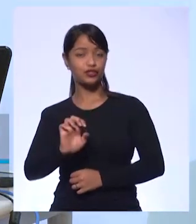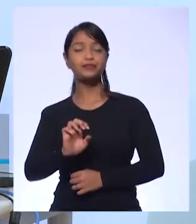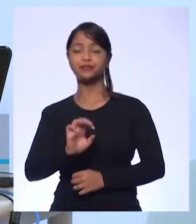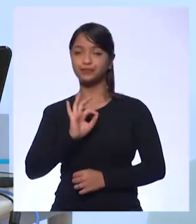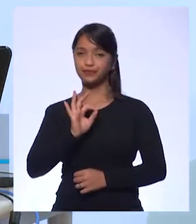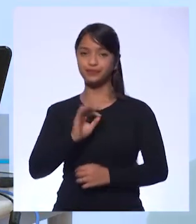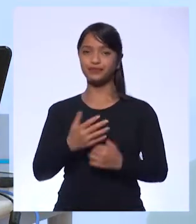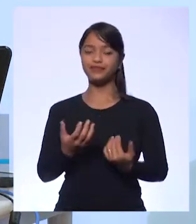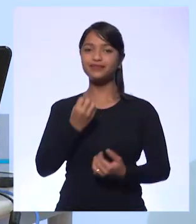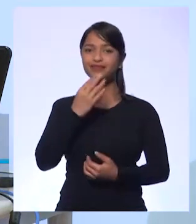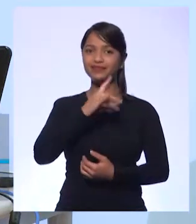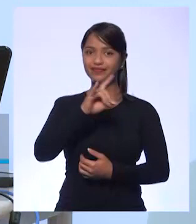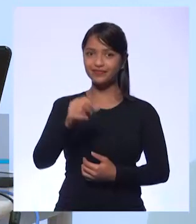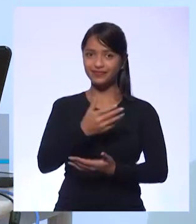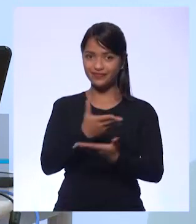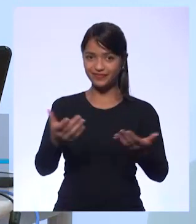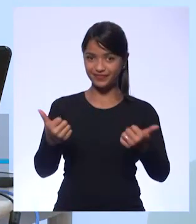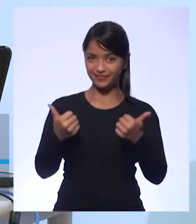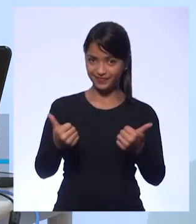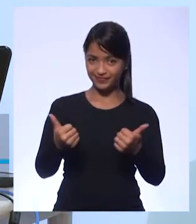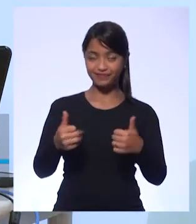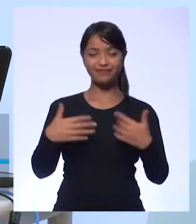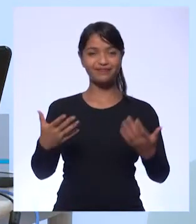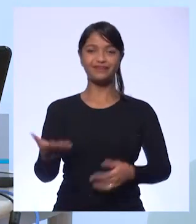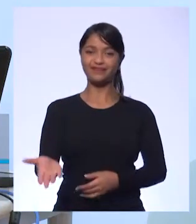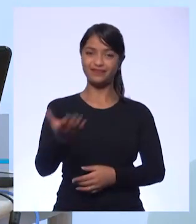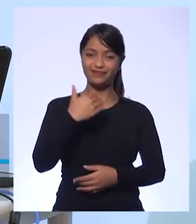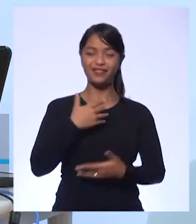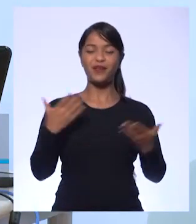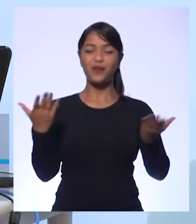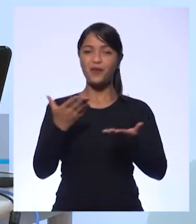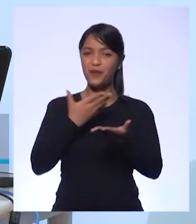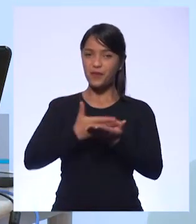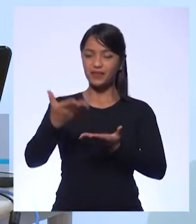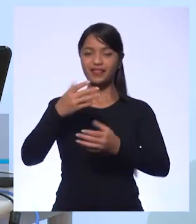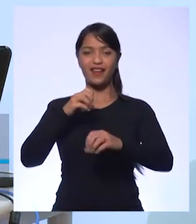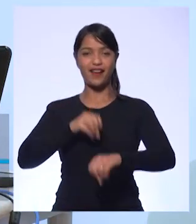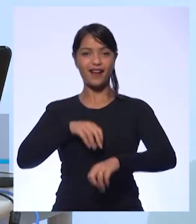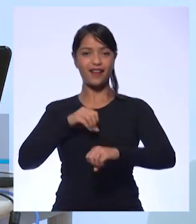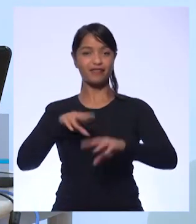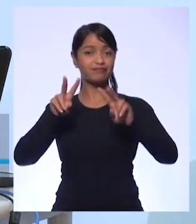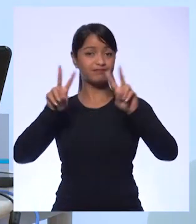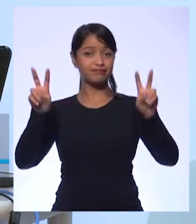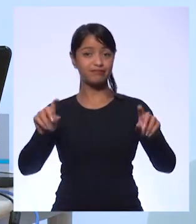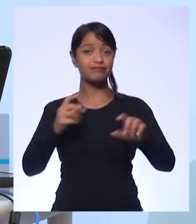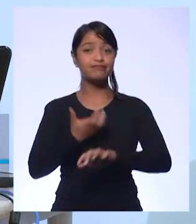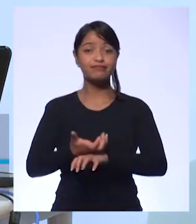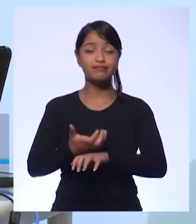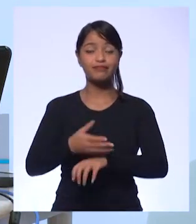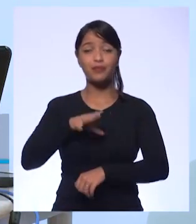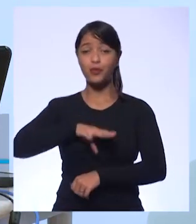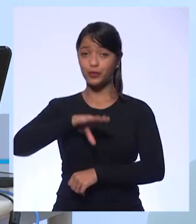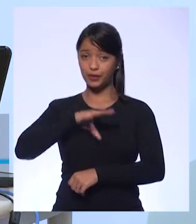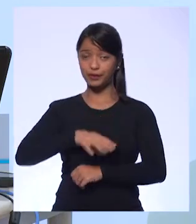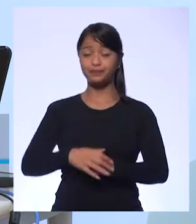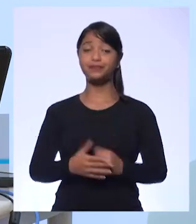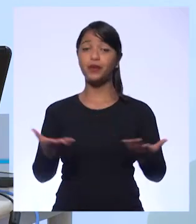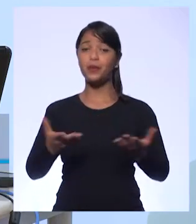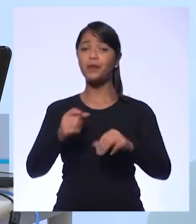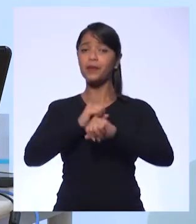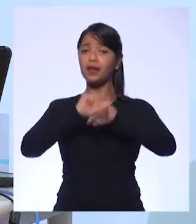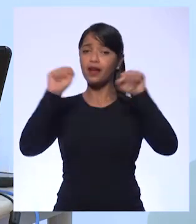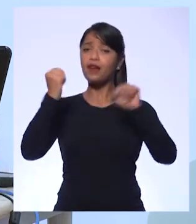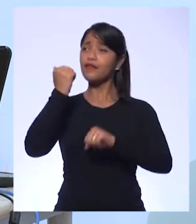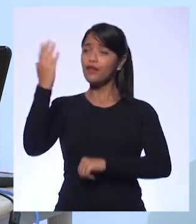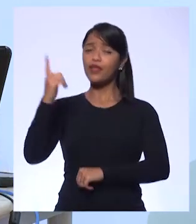meus amores. Tudo bem com vocês? Então, bora lá começar mais uma aula de língua portuguesa. Nessa manhã que já tá um solzinho lá fora, né, Mônica? É, tá